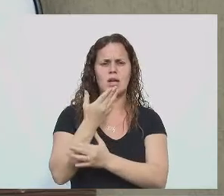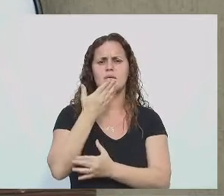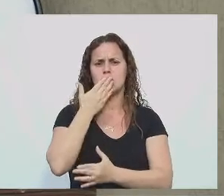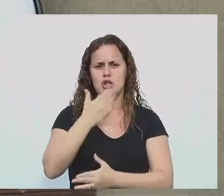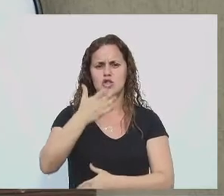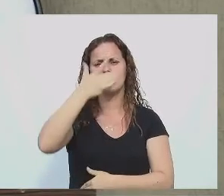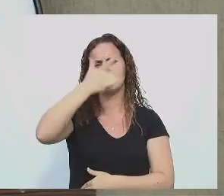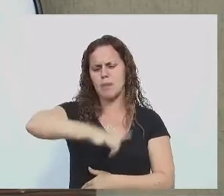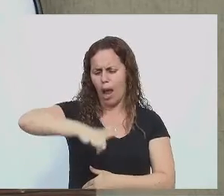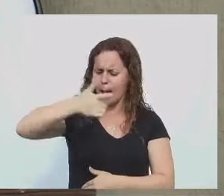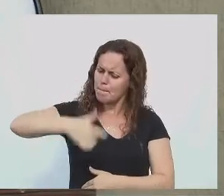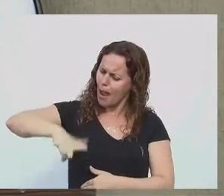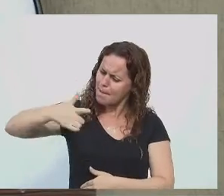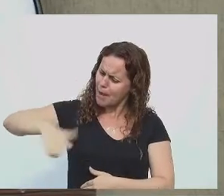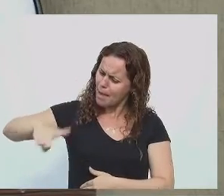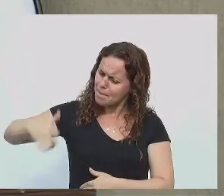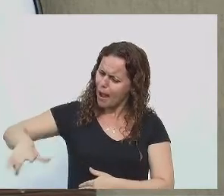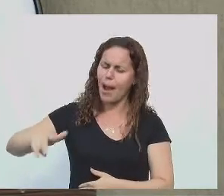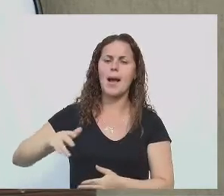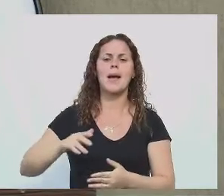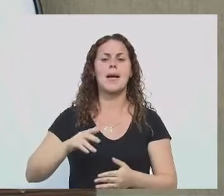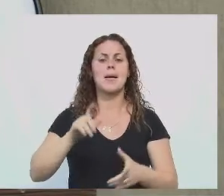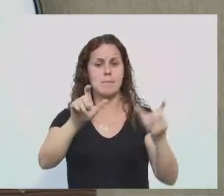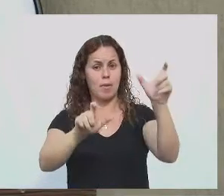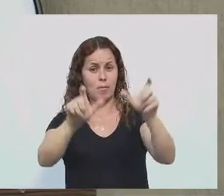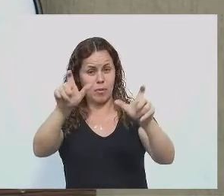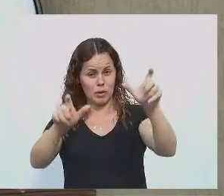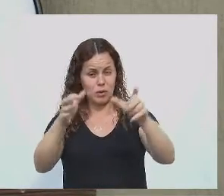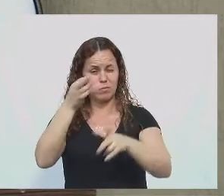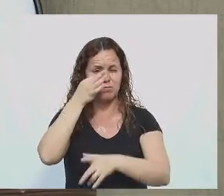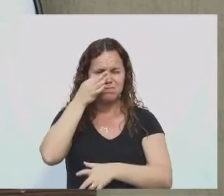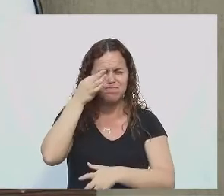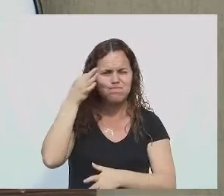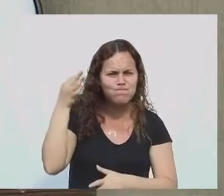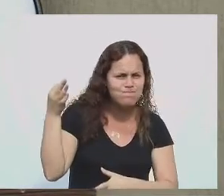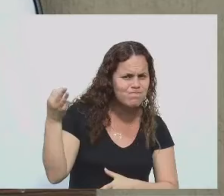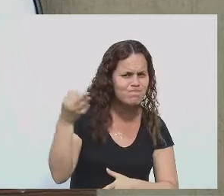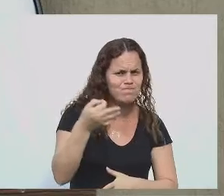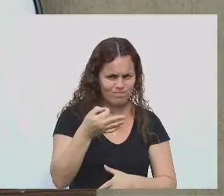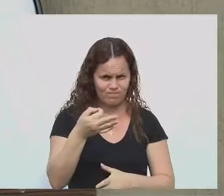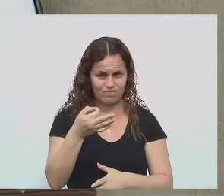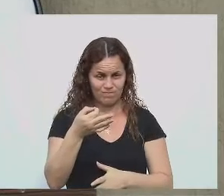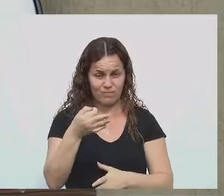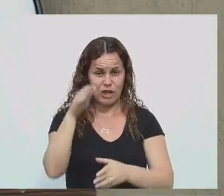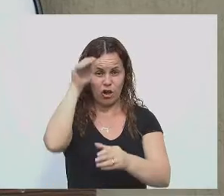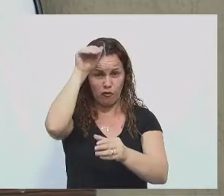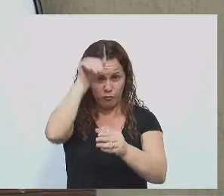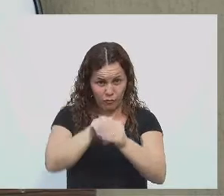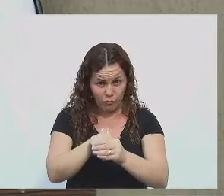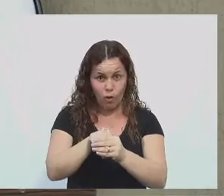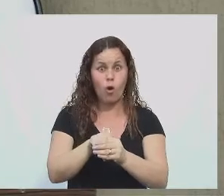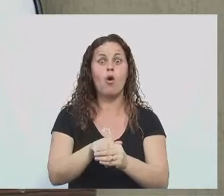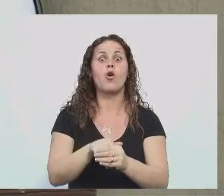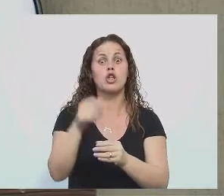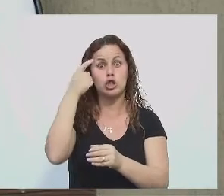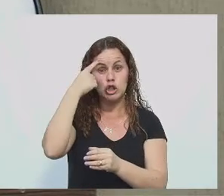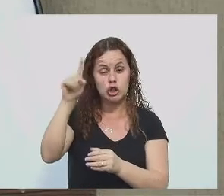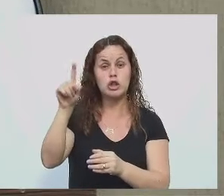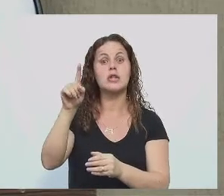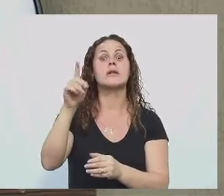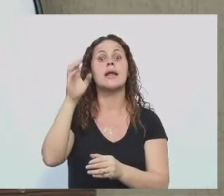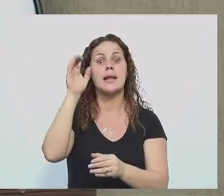vezes aqui nessa tribuna para a população prestar muita atenção em depositar seu voto na urna no dia da